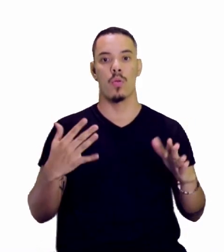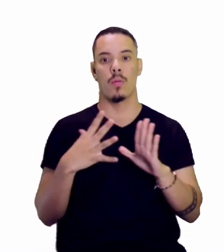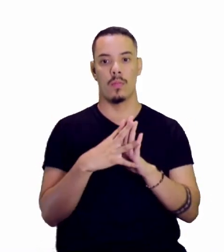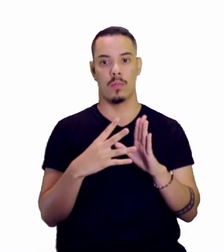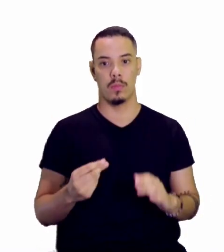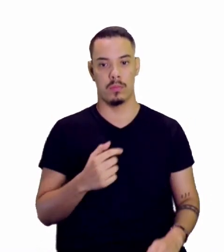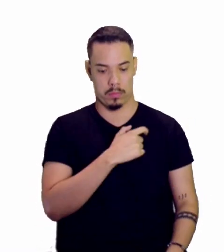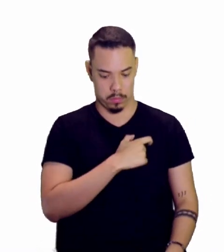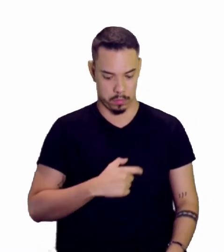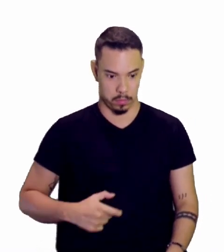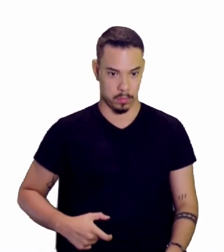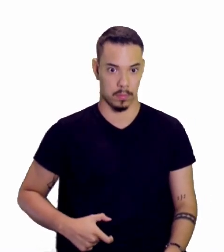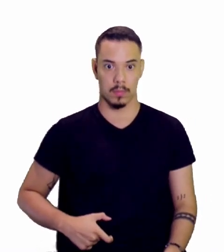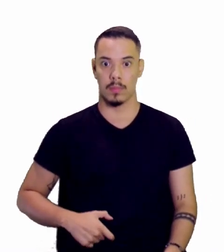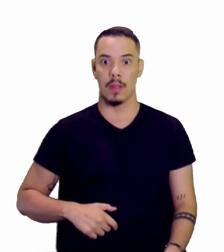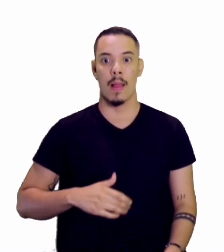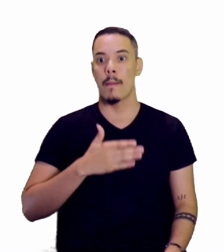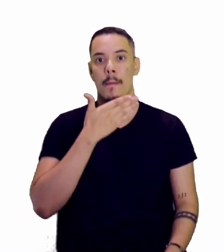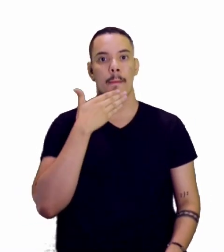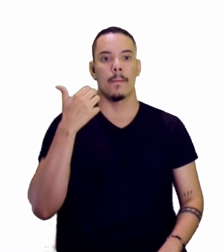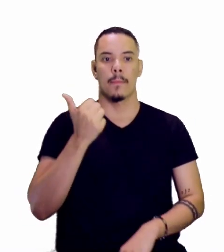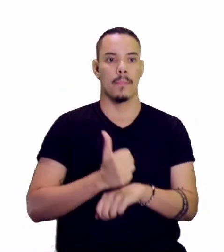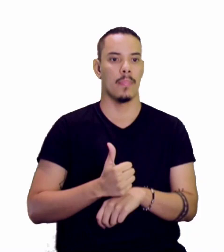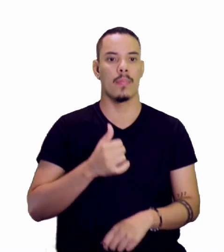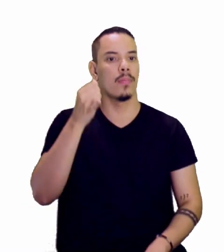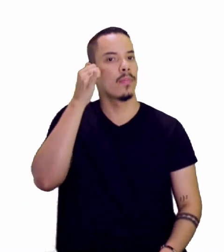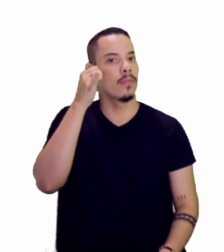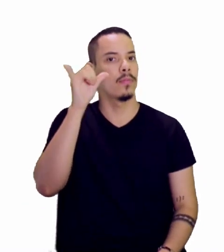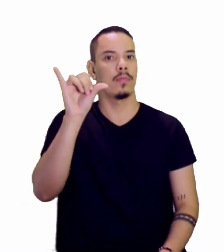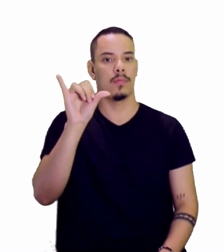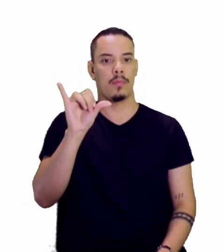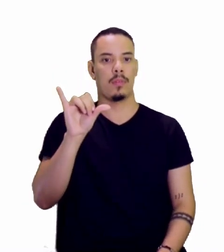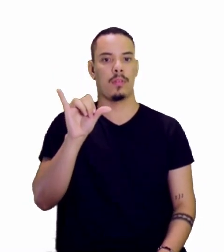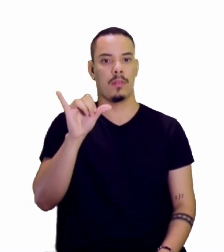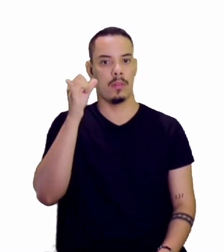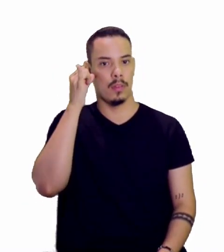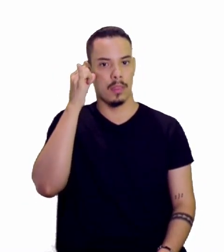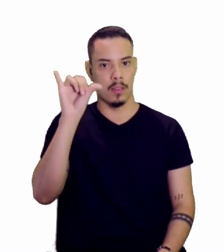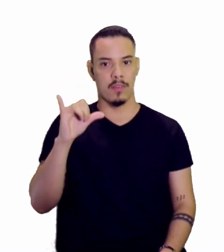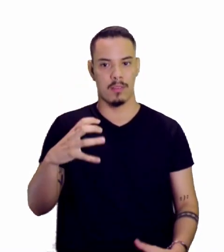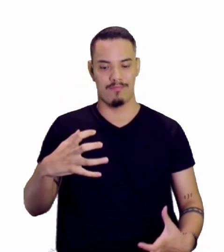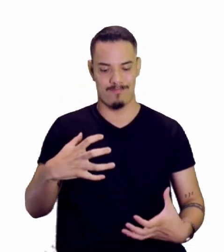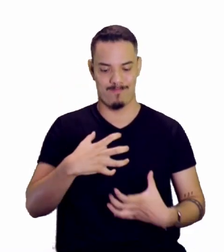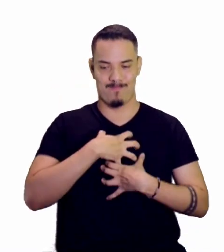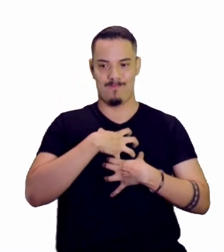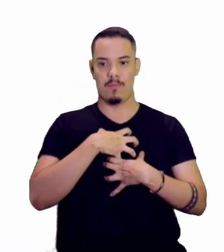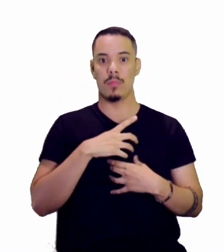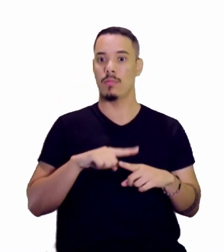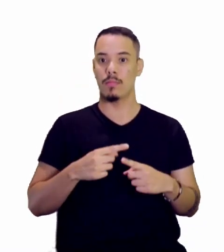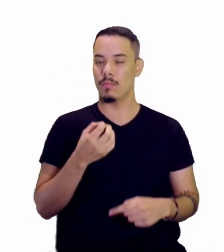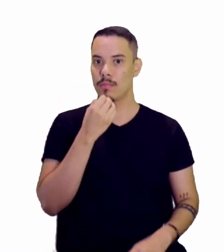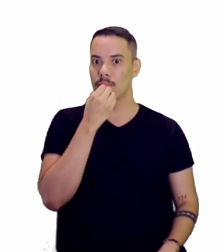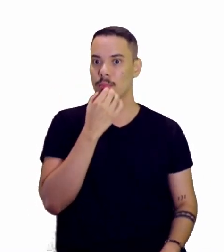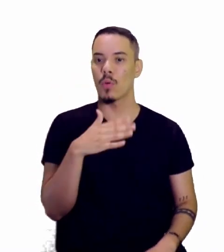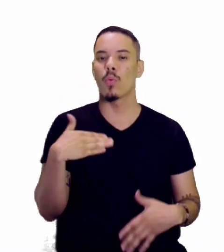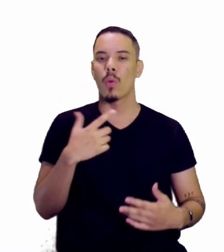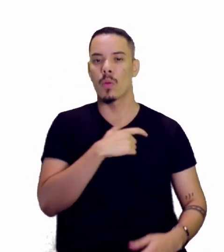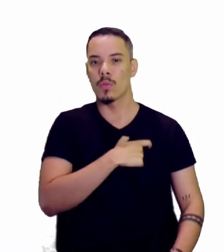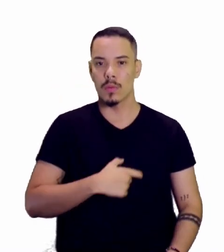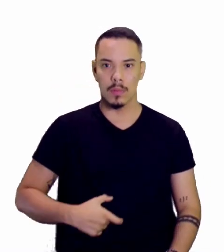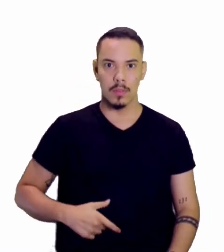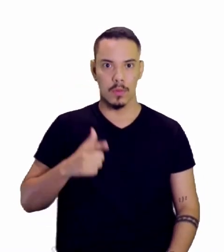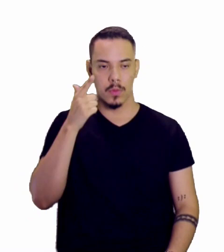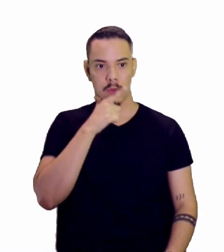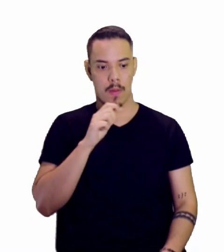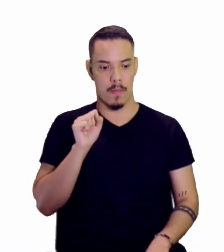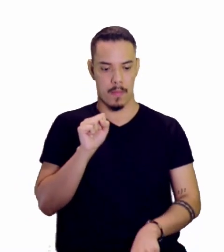de lesão interna ao motorista? Será que o cinto é aquele que consegue você